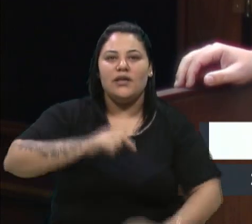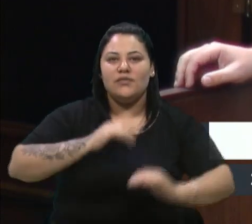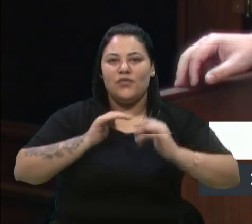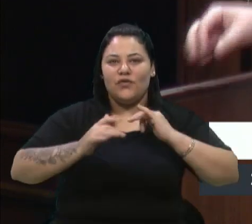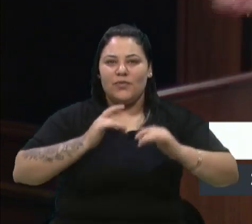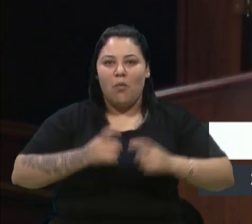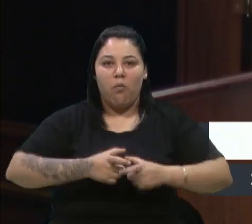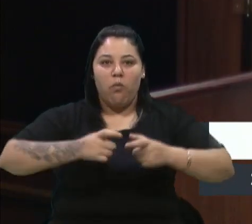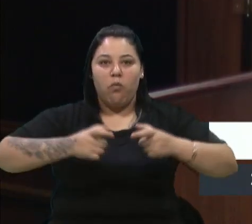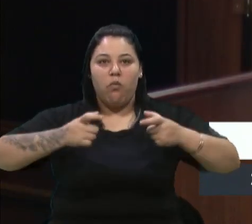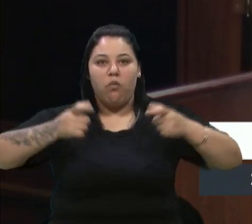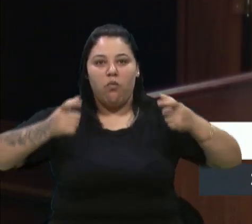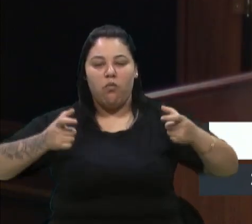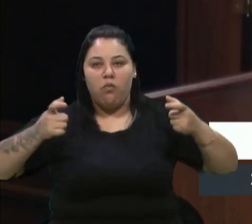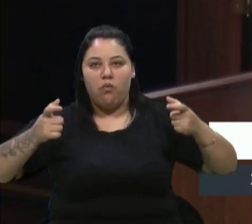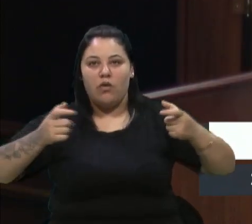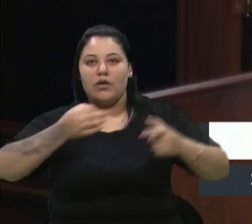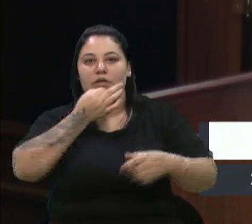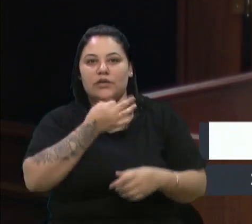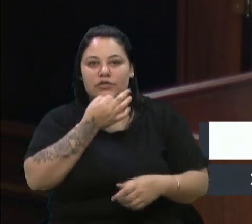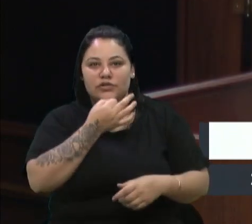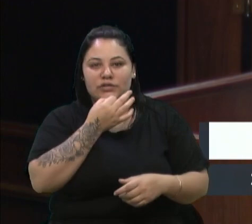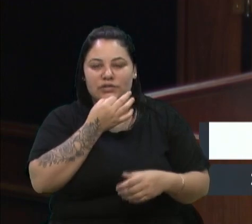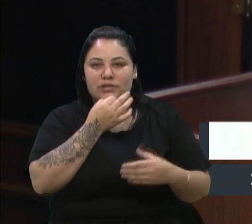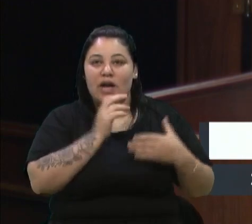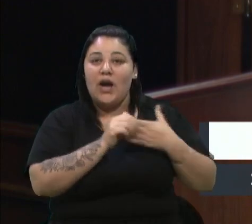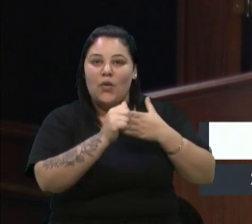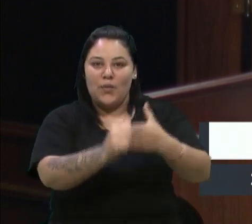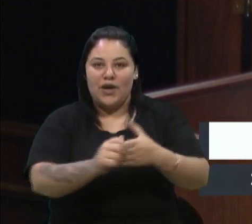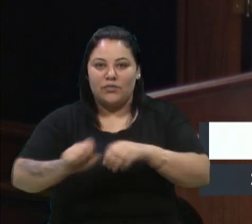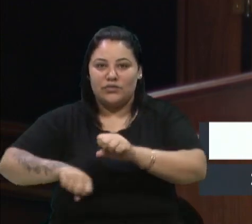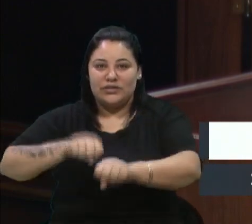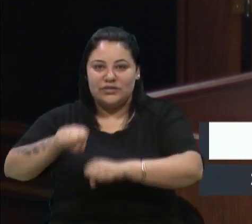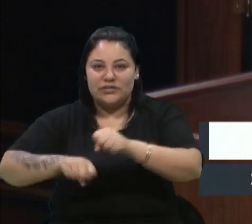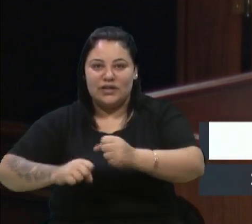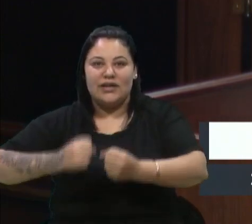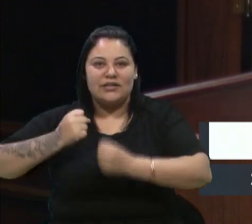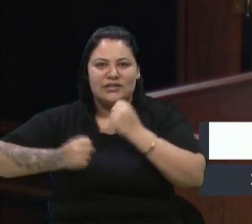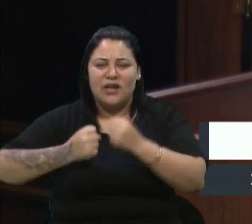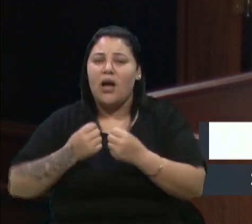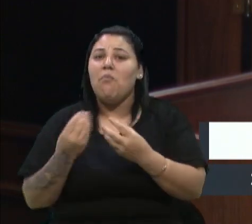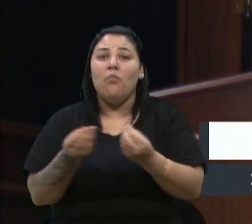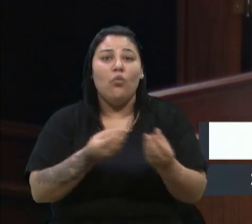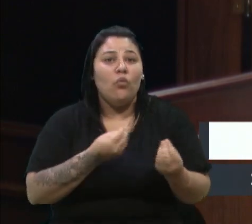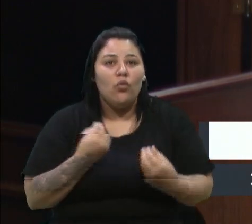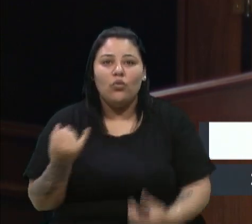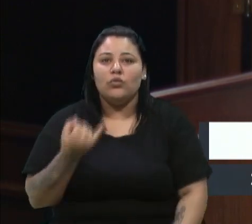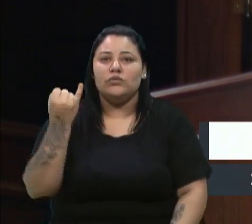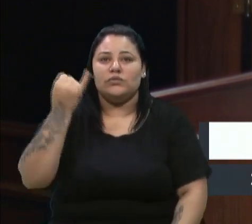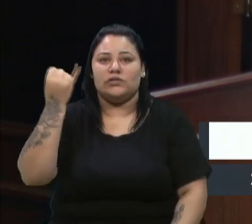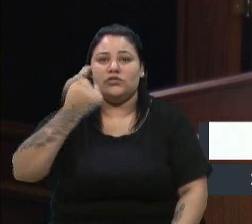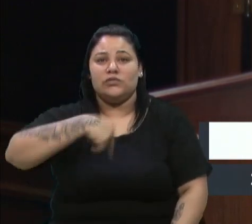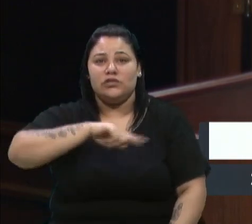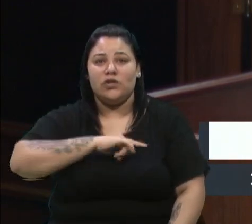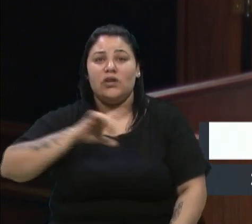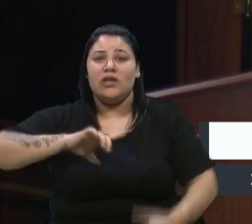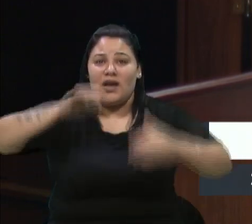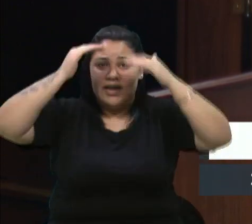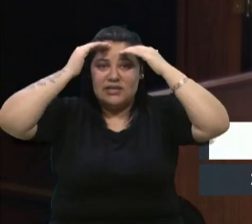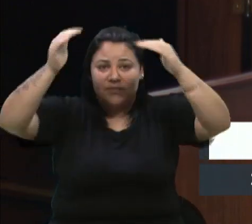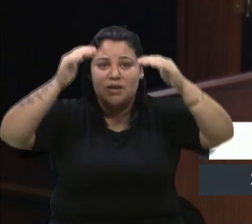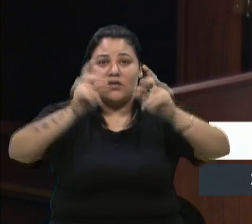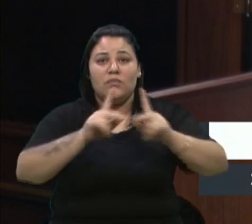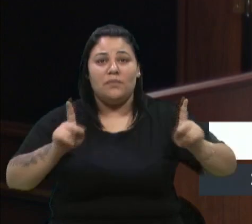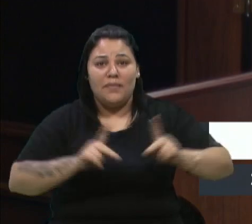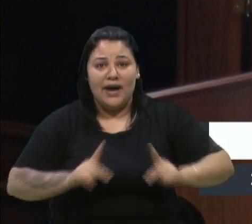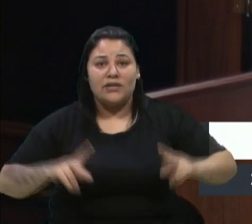em Caxias do Sul, coordenado por ciclistas e corredores, é muito importante para que a gente tenha respeito, tenha paz no trânsito.